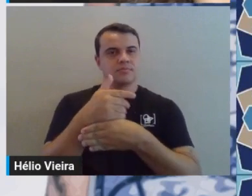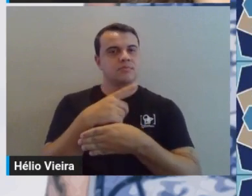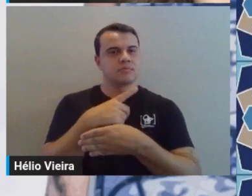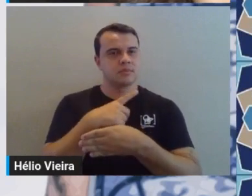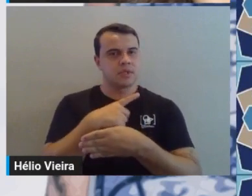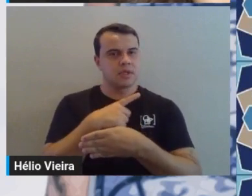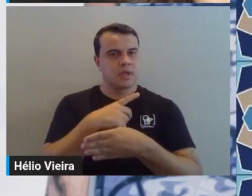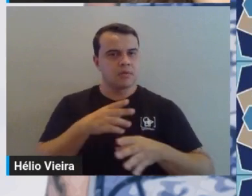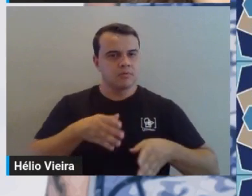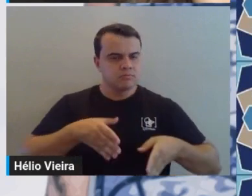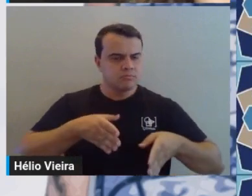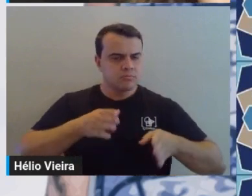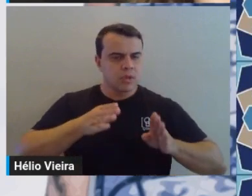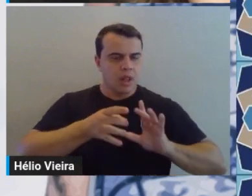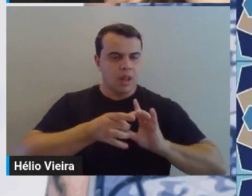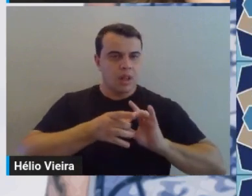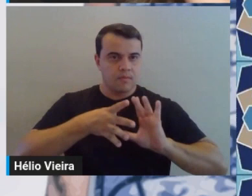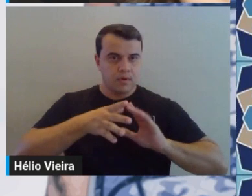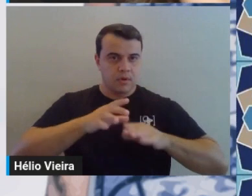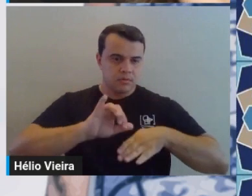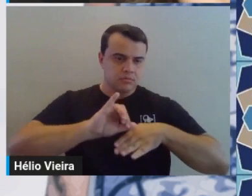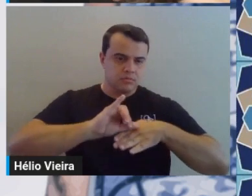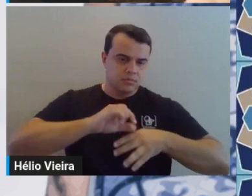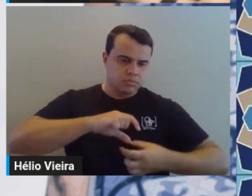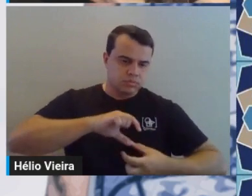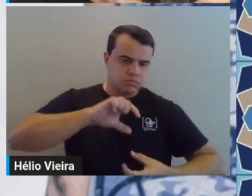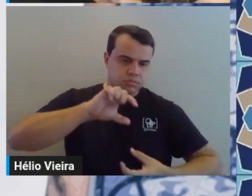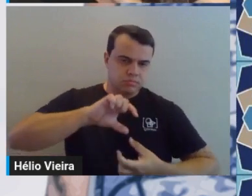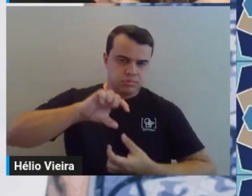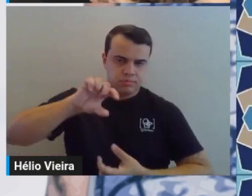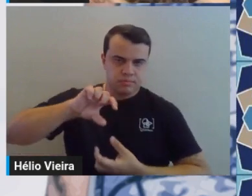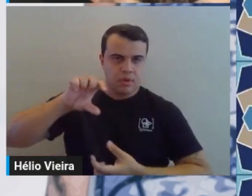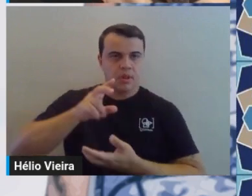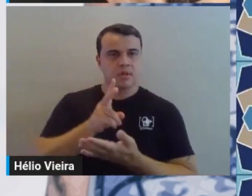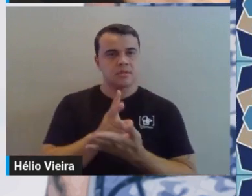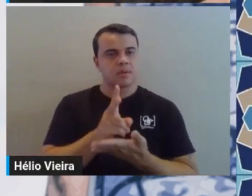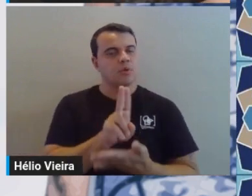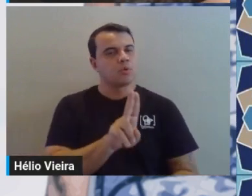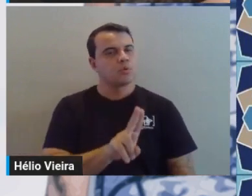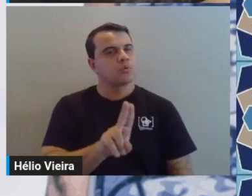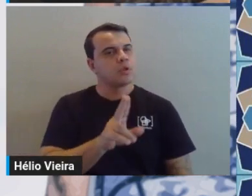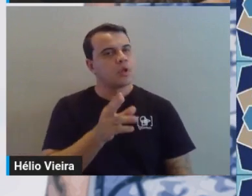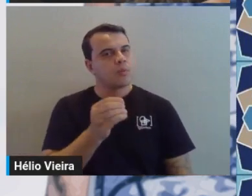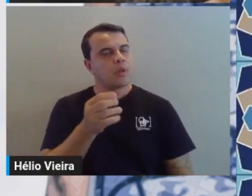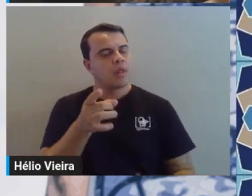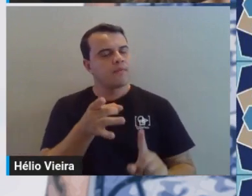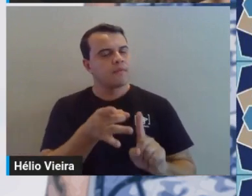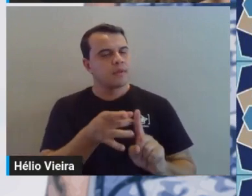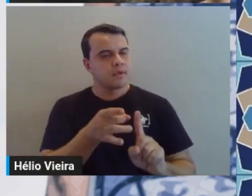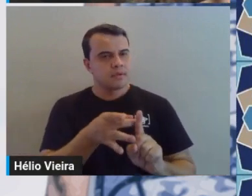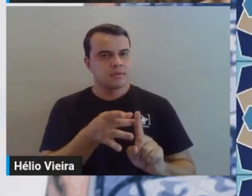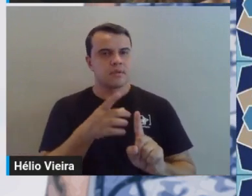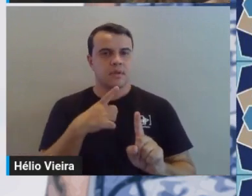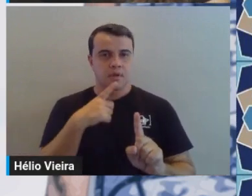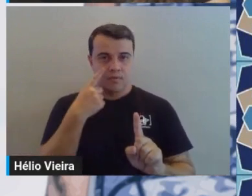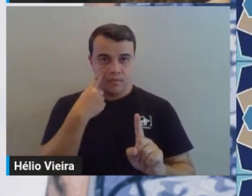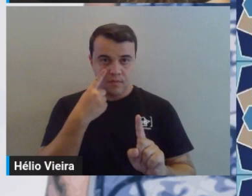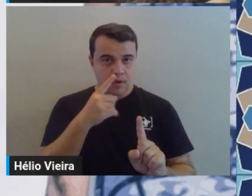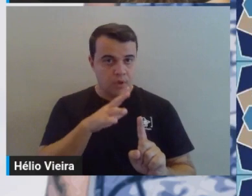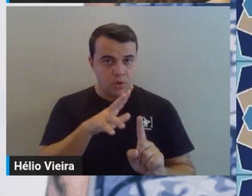esse vão mais livre, sempre utilizando muito vidraça. Então, a gente vai ver isso